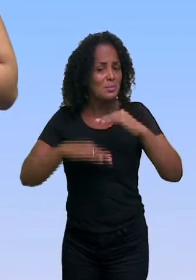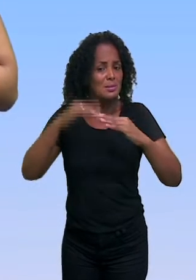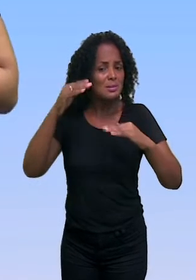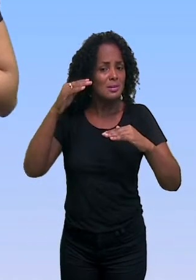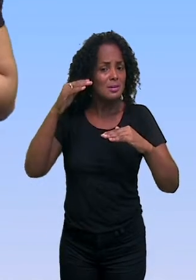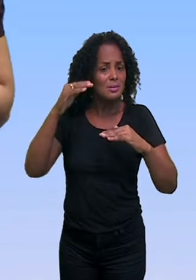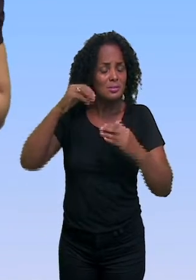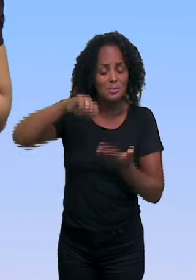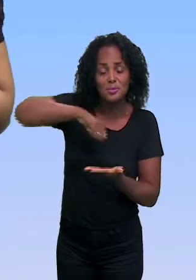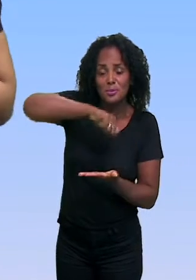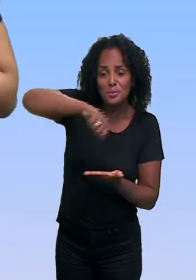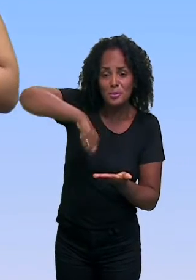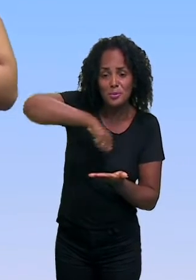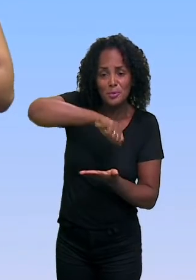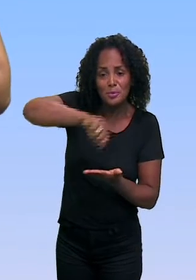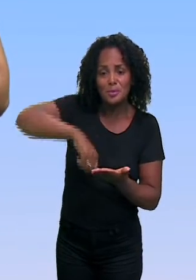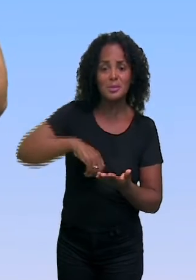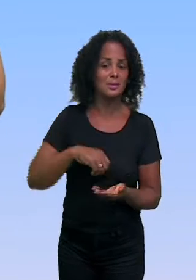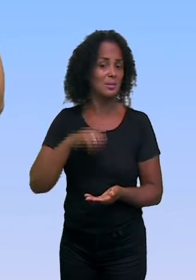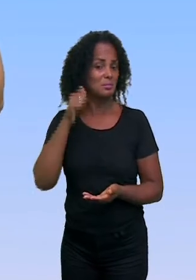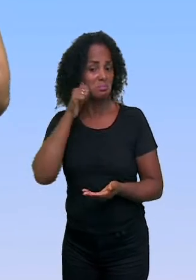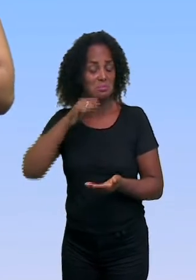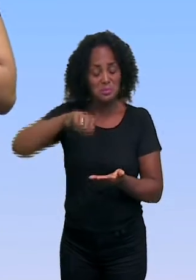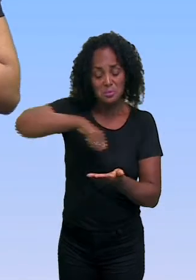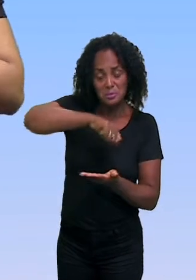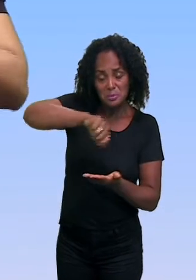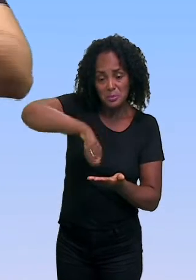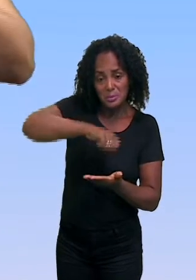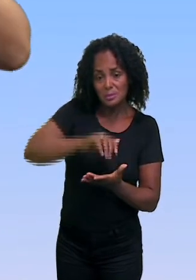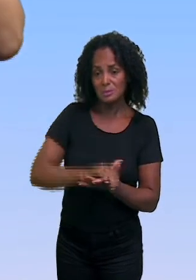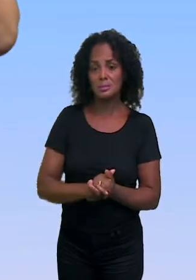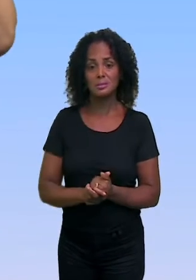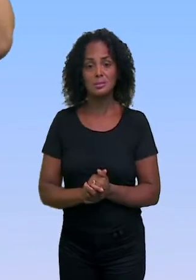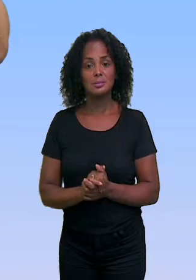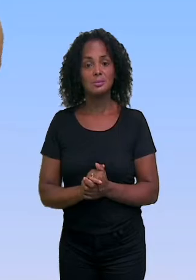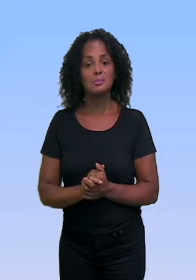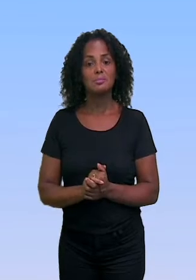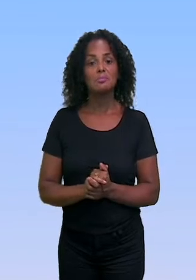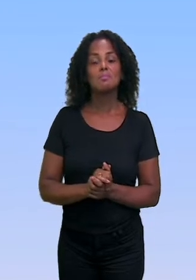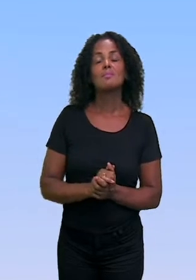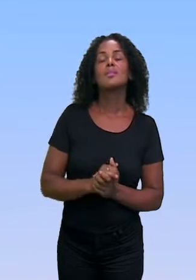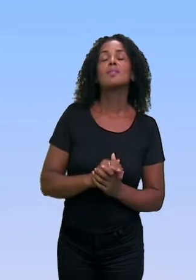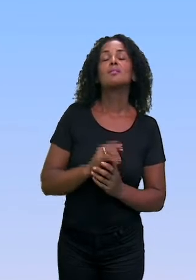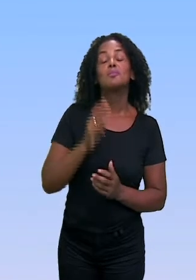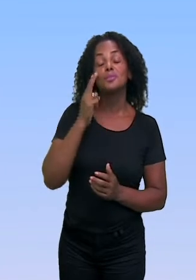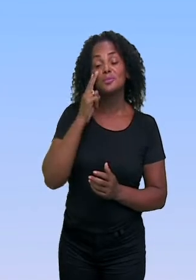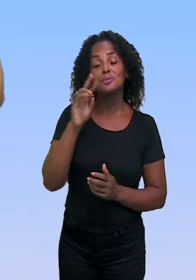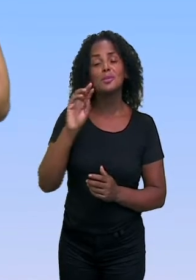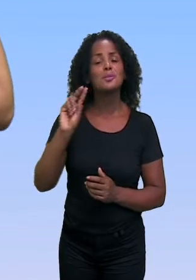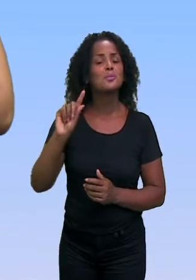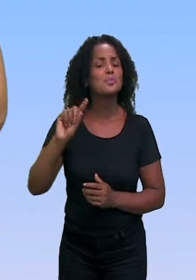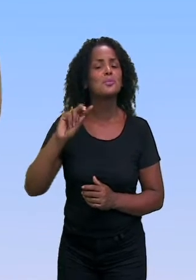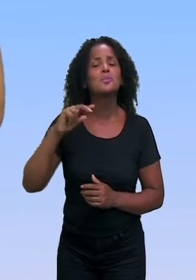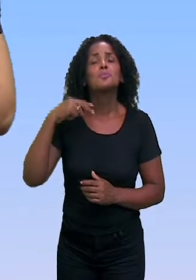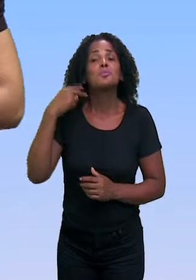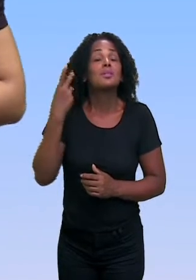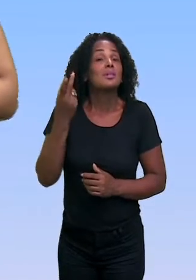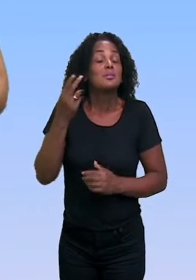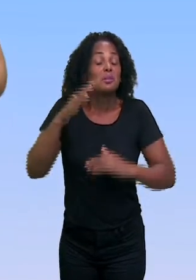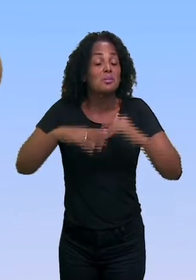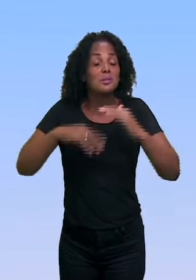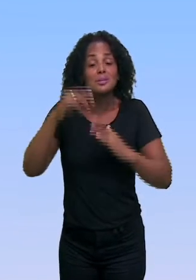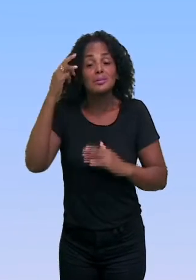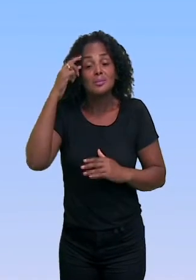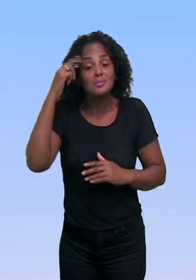crescer eu posso ser um cozinheiro uma cozinheira Vamos ver que quais faz outras profecias que a Mary